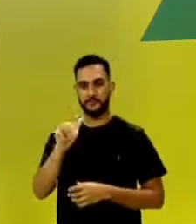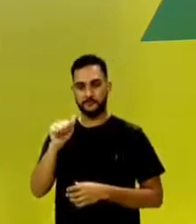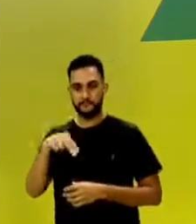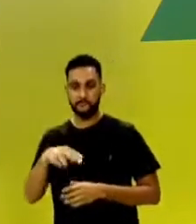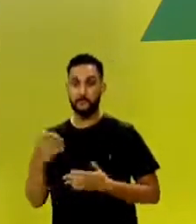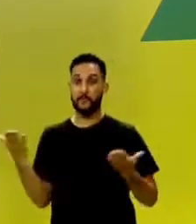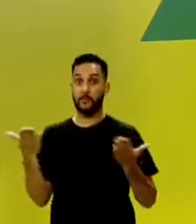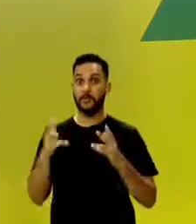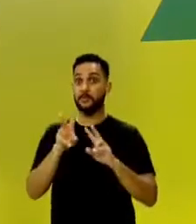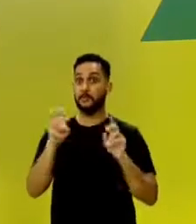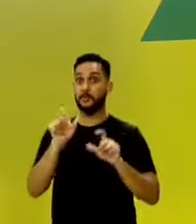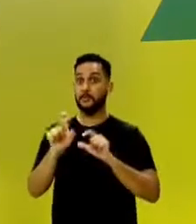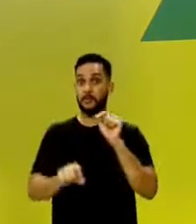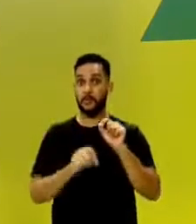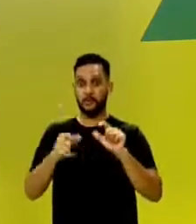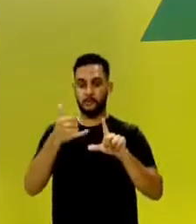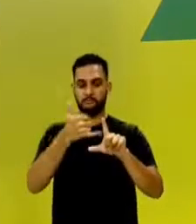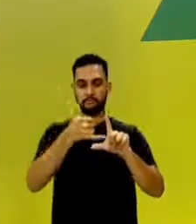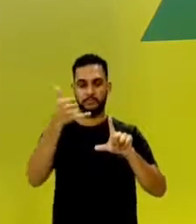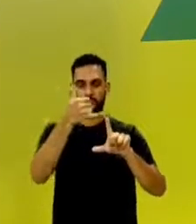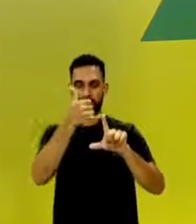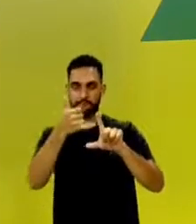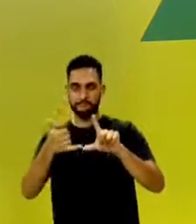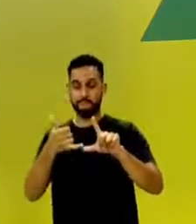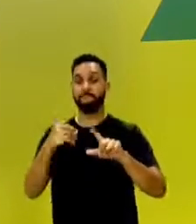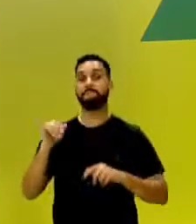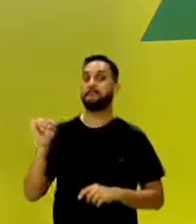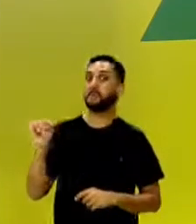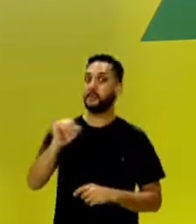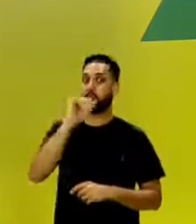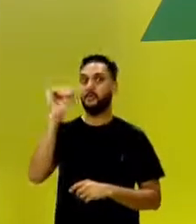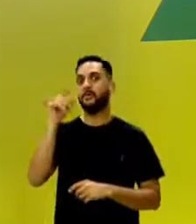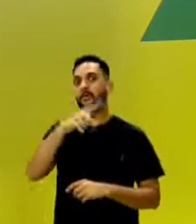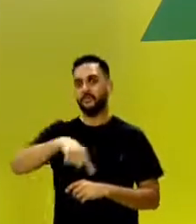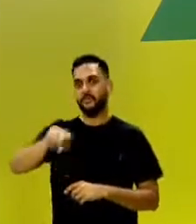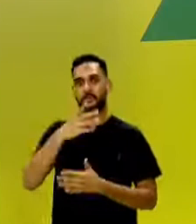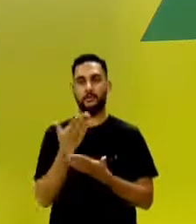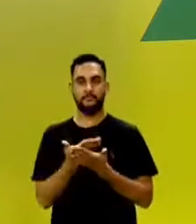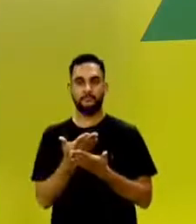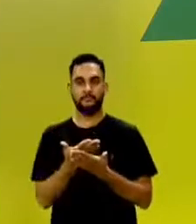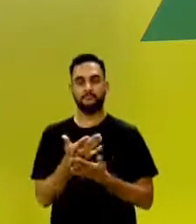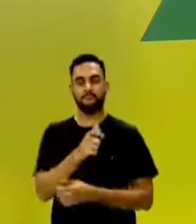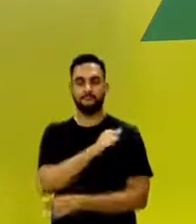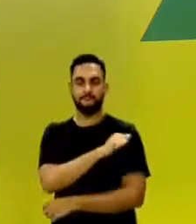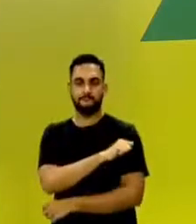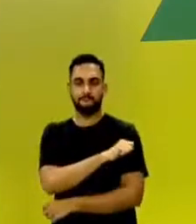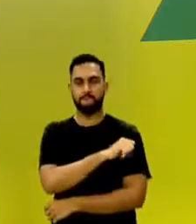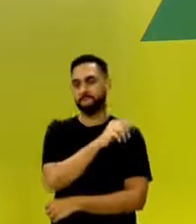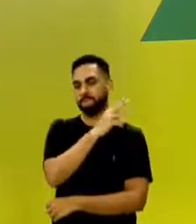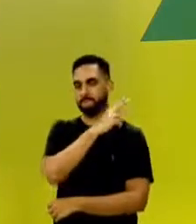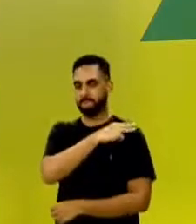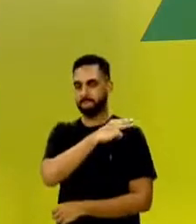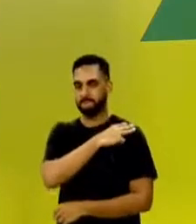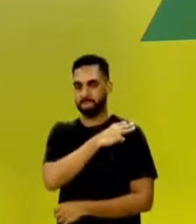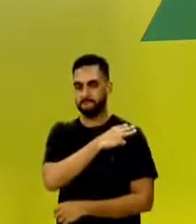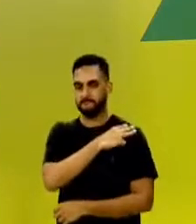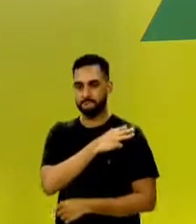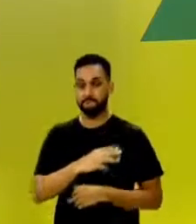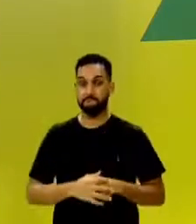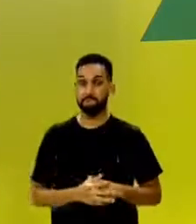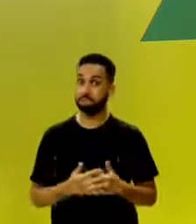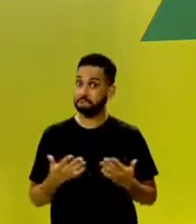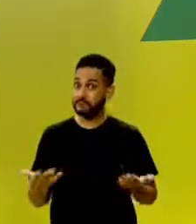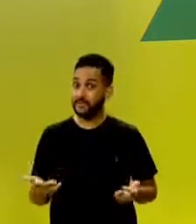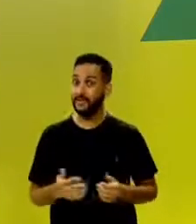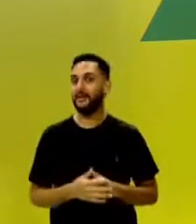a interseção de retas conteúdo importante para vocês estudantes da terceira série do Ensino Médio Oi galerinha